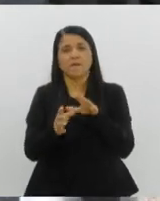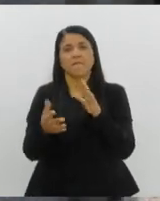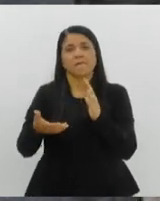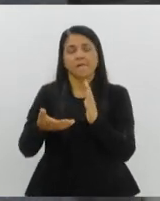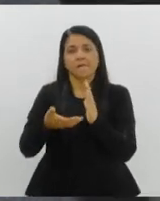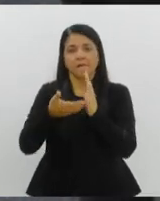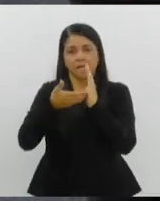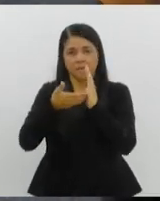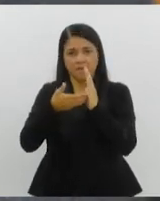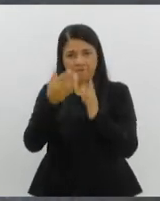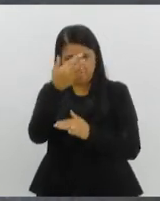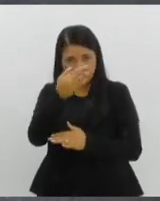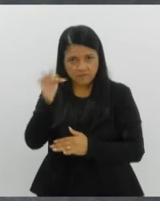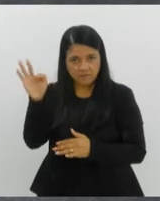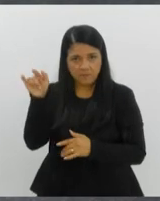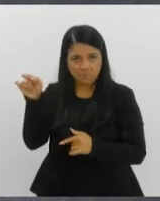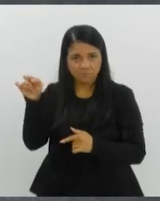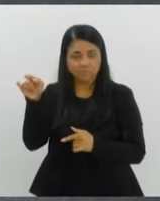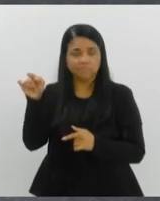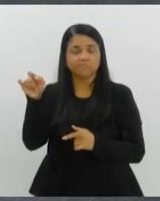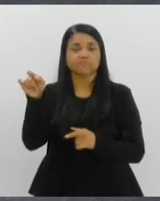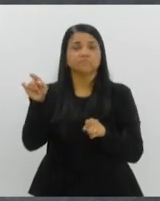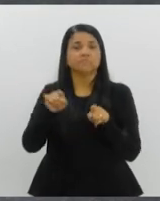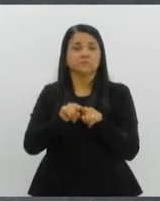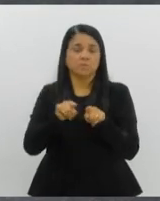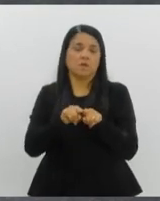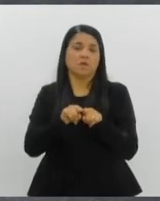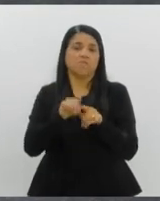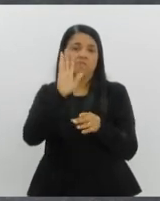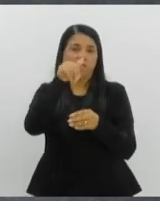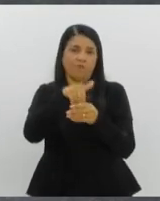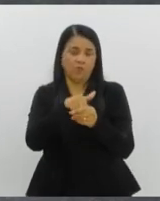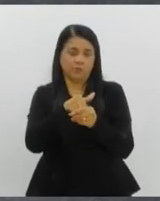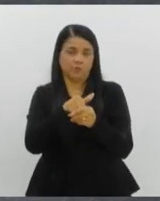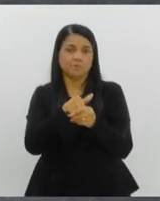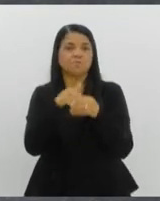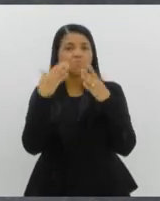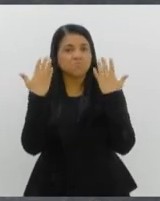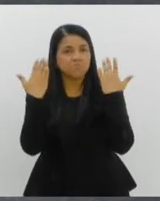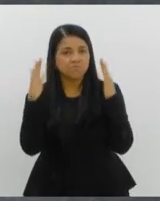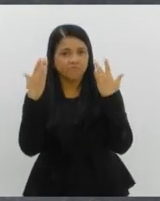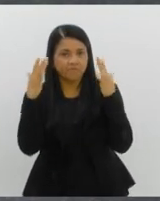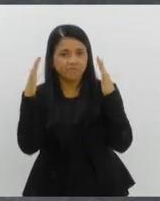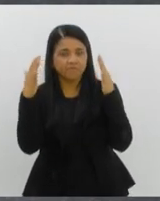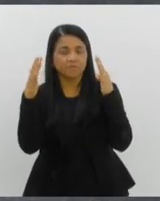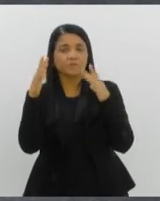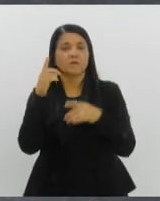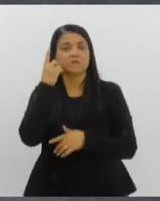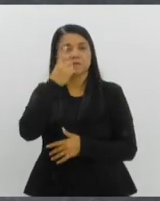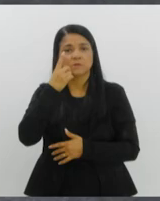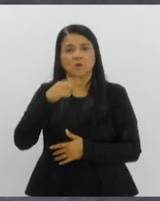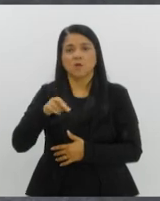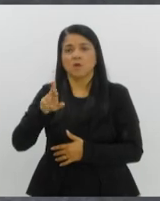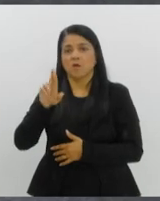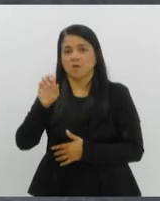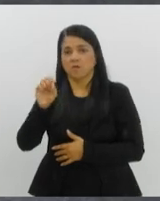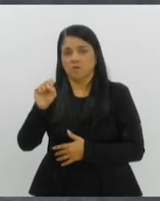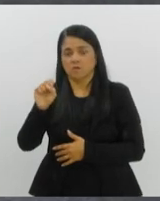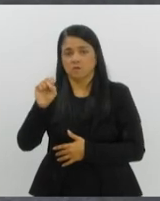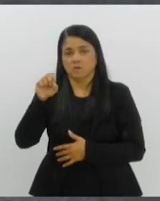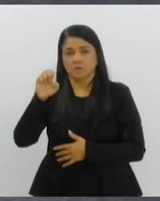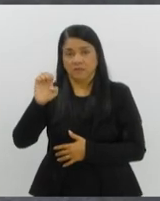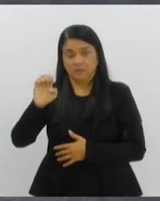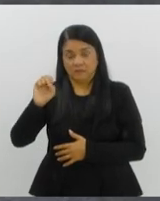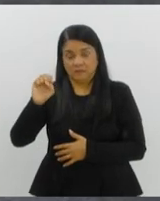para que se torne uma questão federal também. Quero parabenizar o deputado Rosenberg Reis e